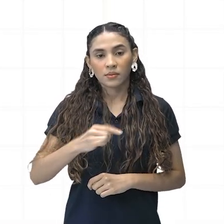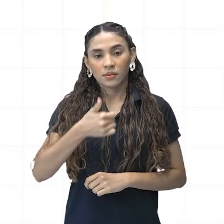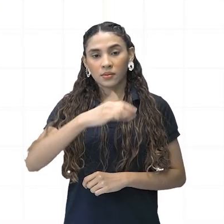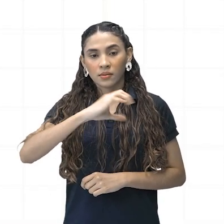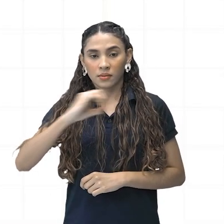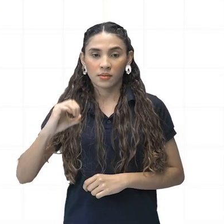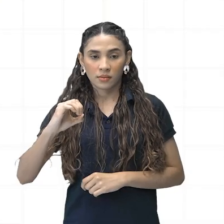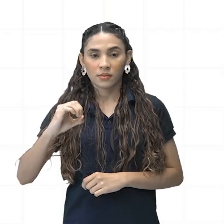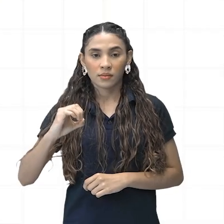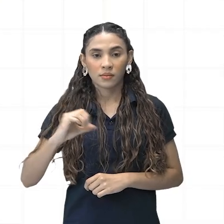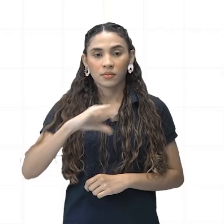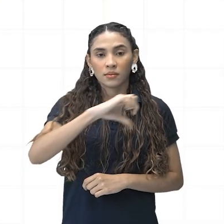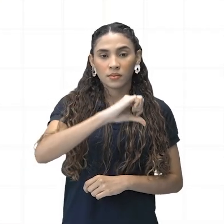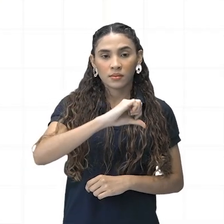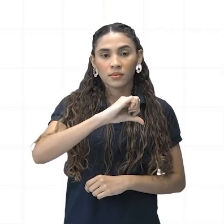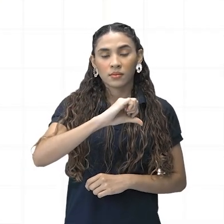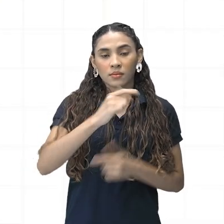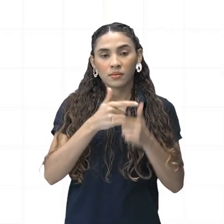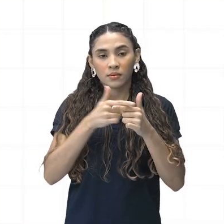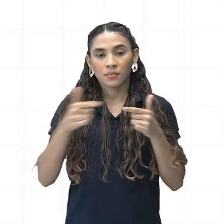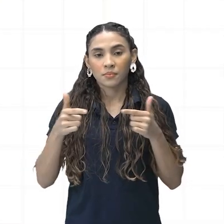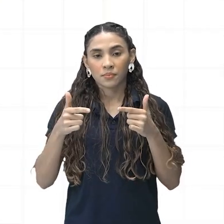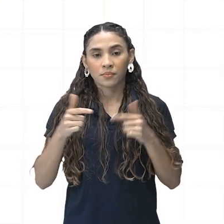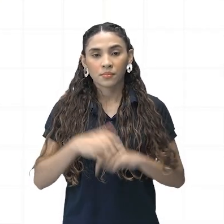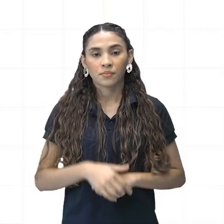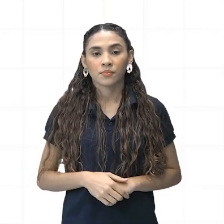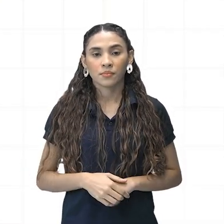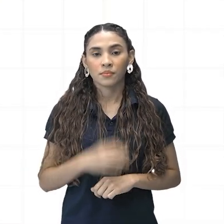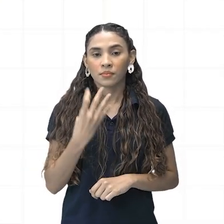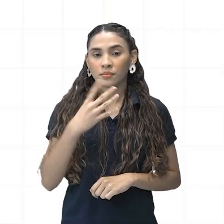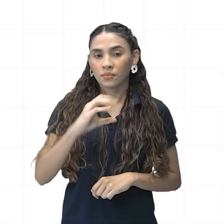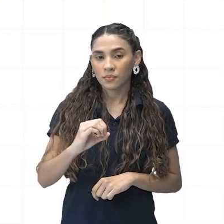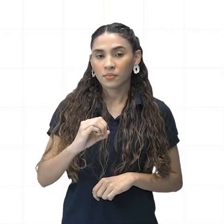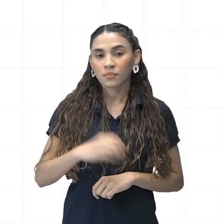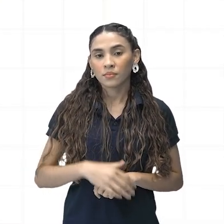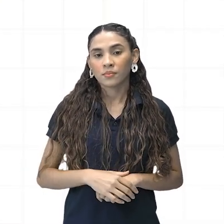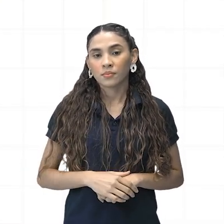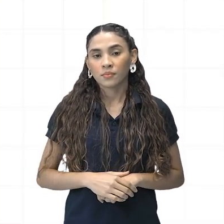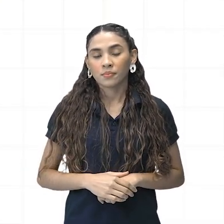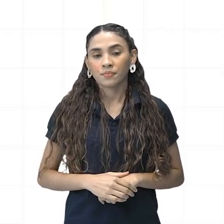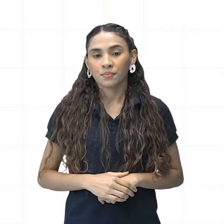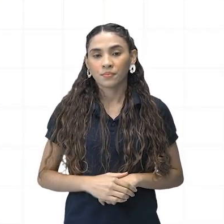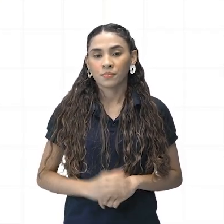0,100. 9 dividido por 40 vai ficar